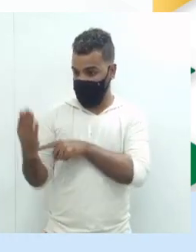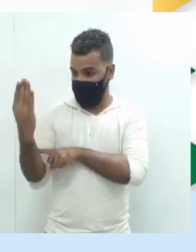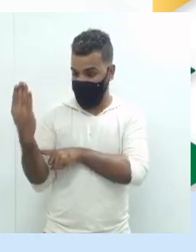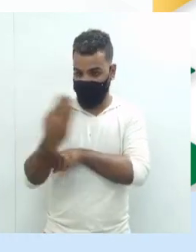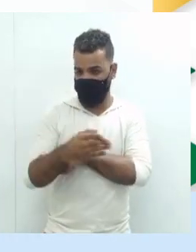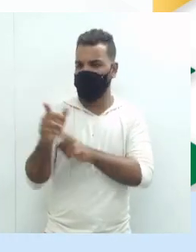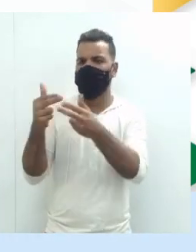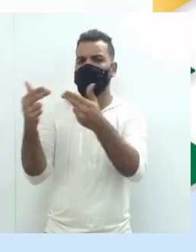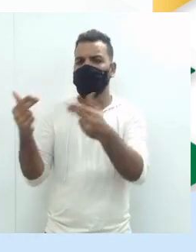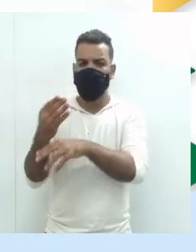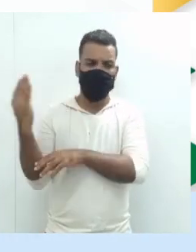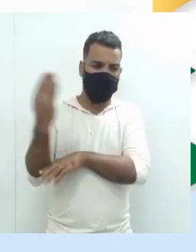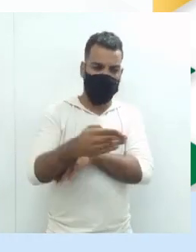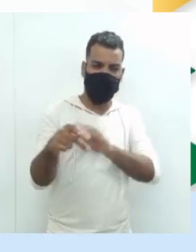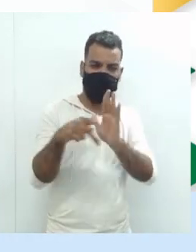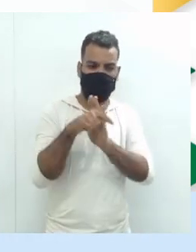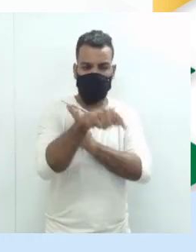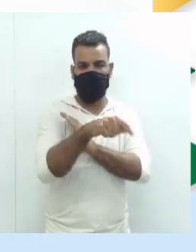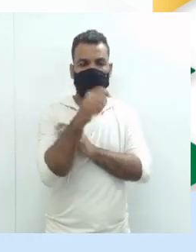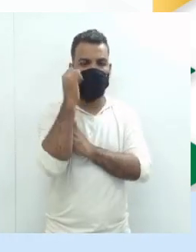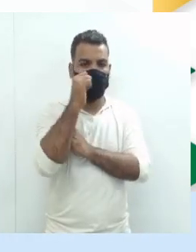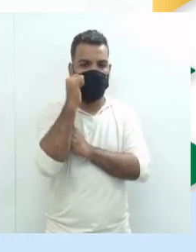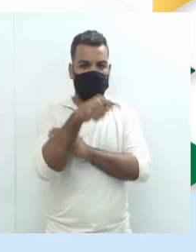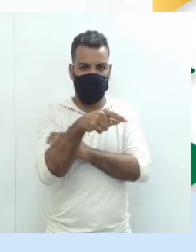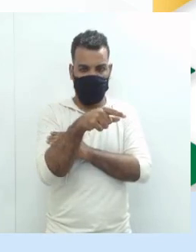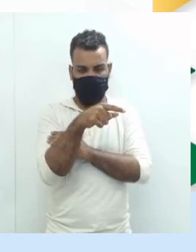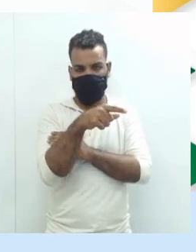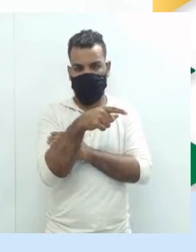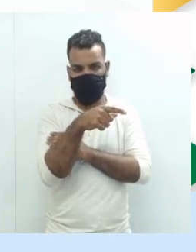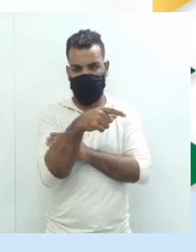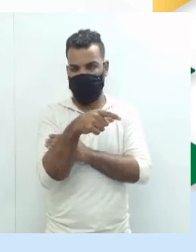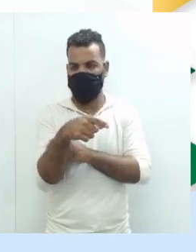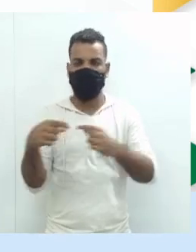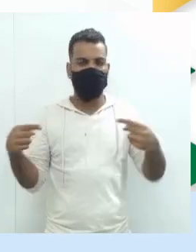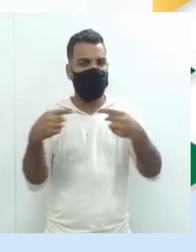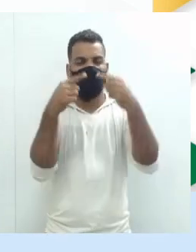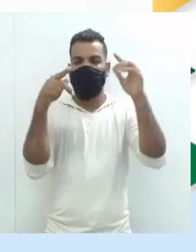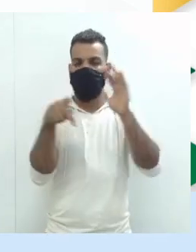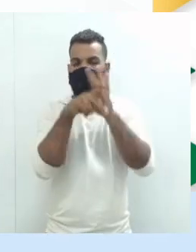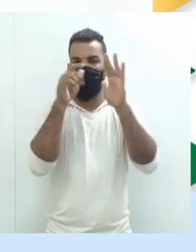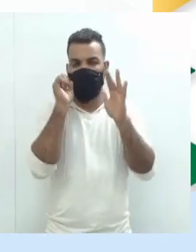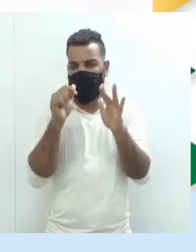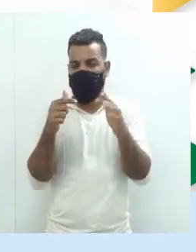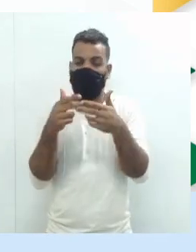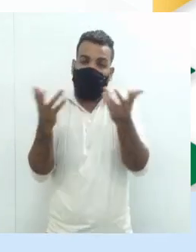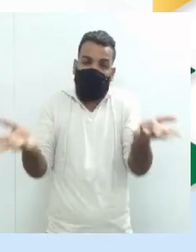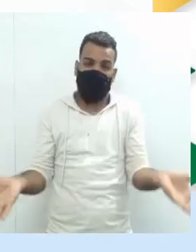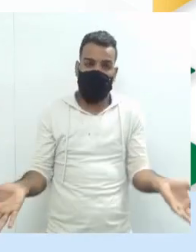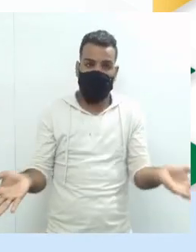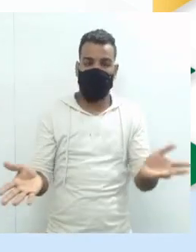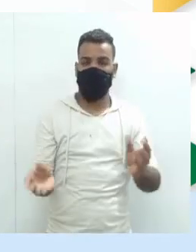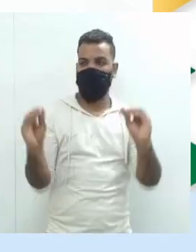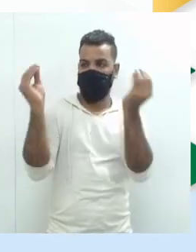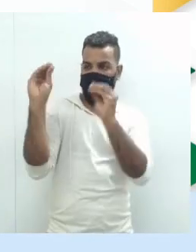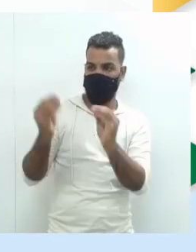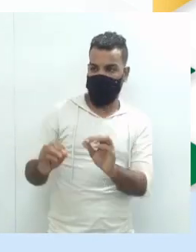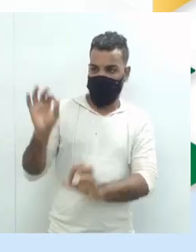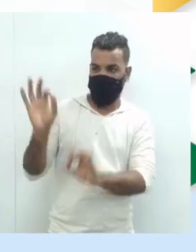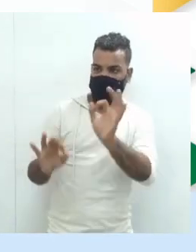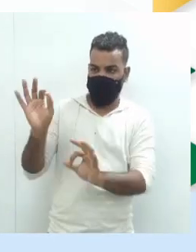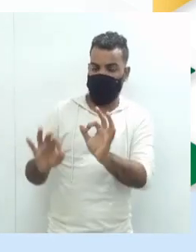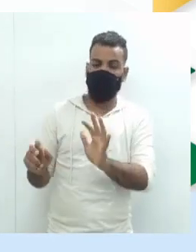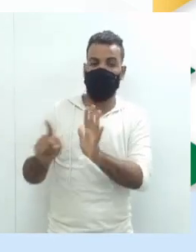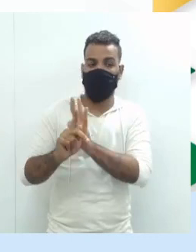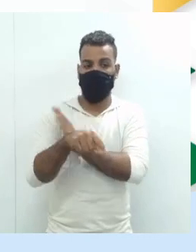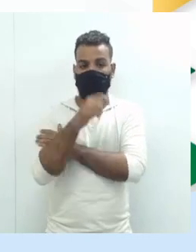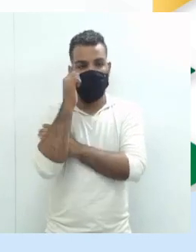direcionado ao público feminino, né? Então a campanha ela tem um perfil, ela tem um design, ela tem toda uma estrutura que é mais